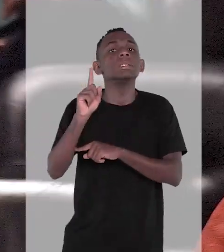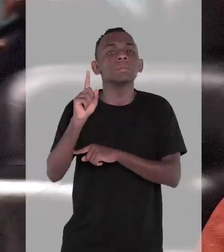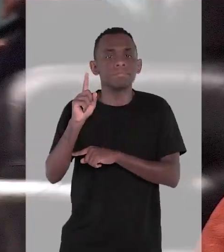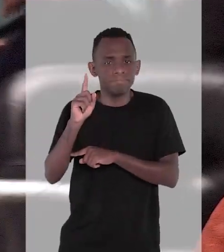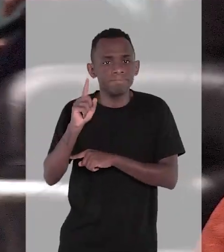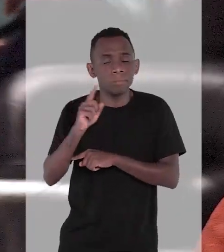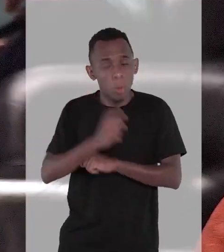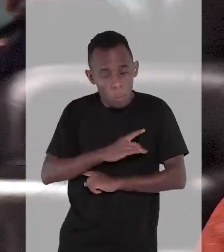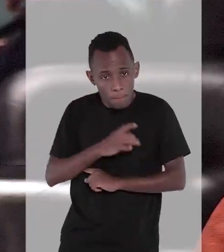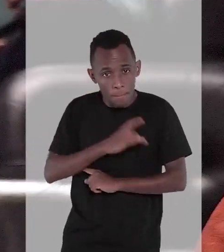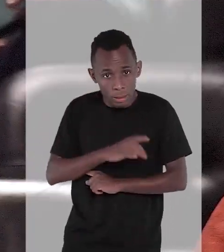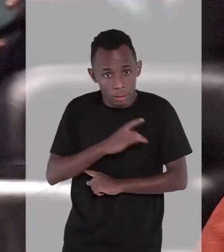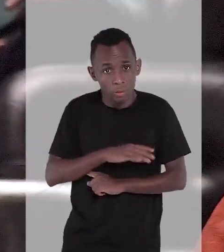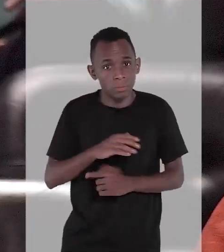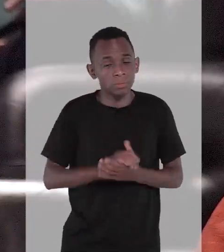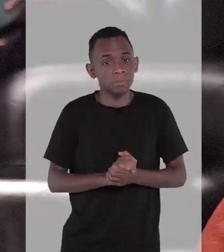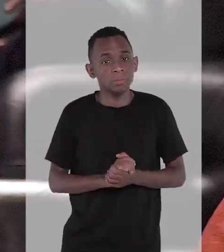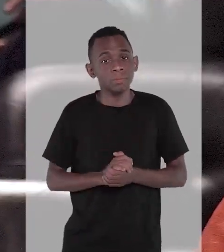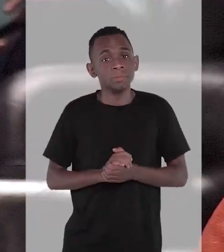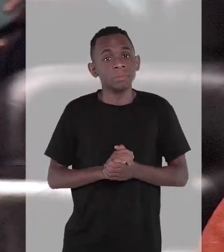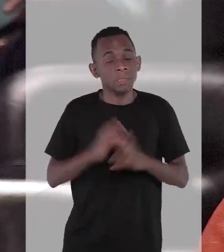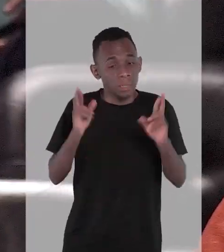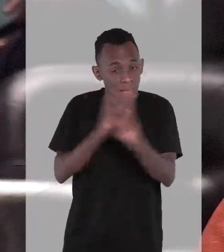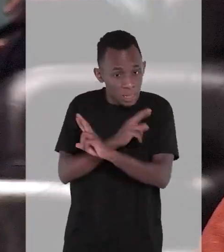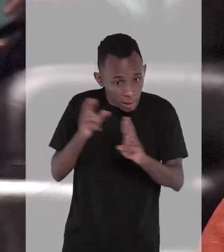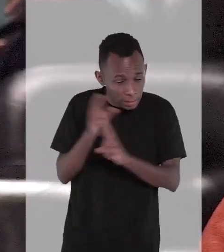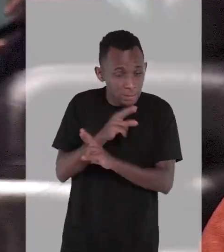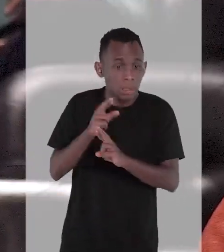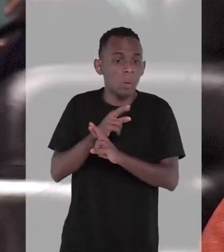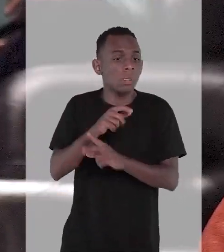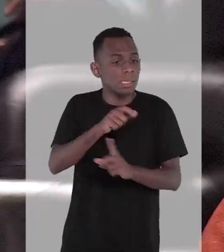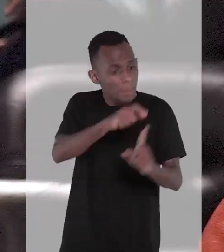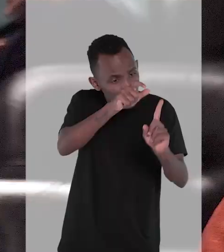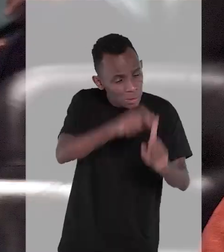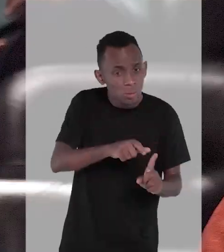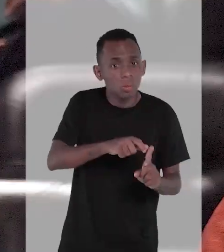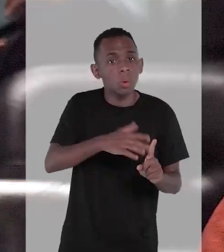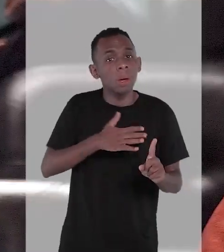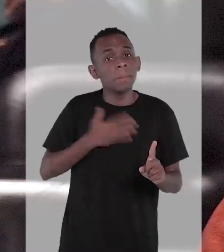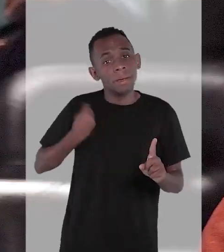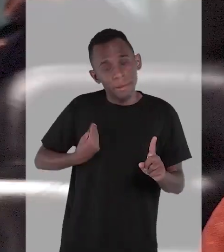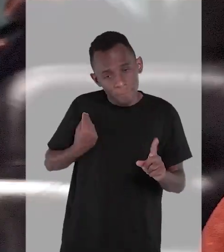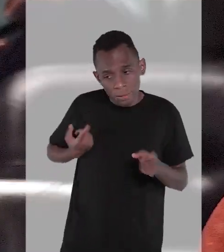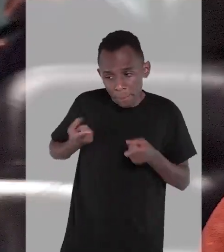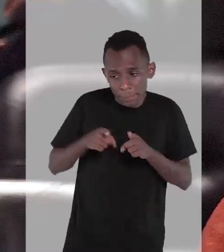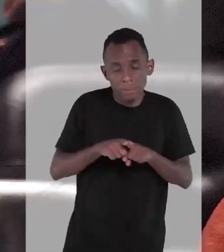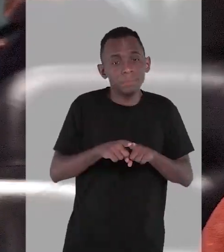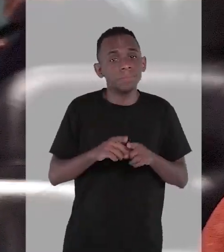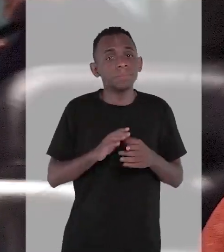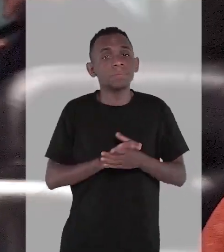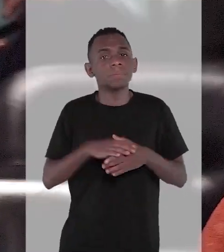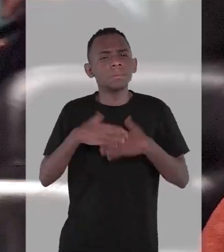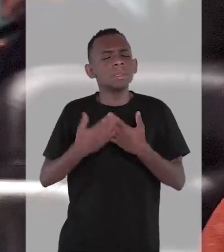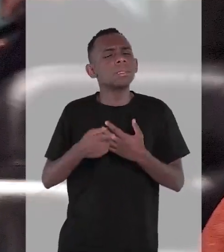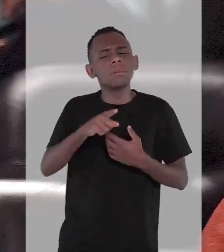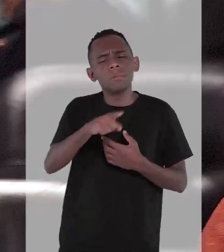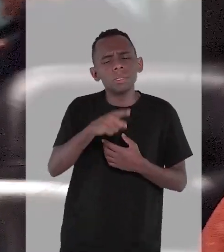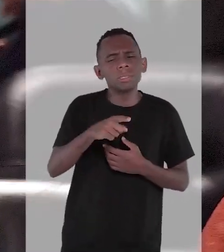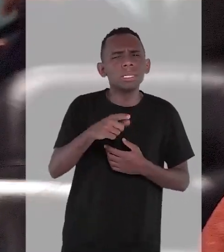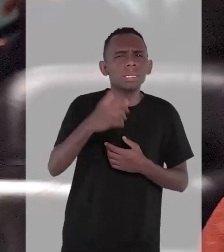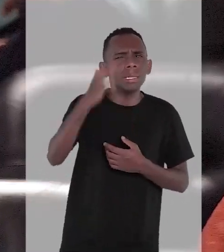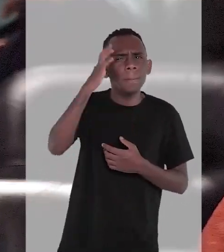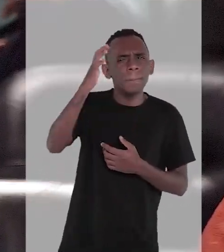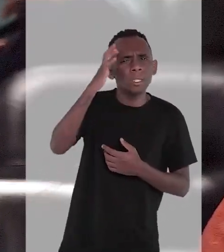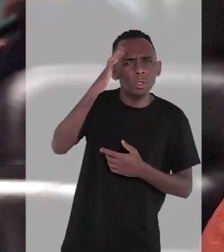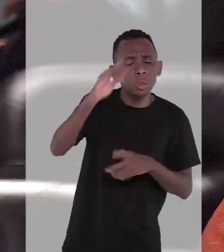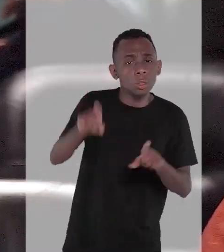alguma coisa em relação a esse cara assim que fez parte da minha vida, da minha mãe, do meu pai. Enfim, isso passou